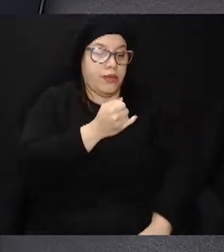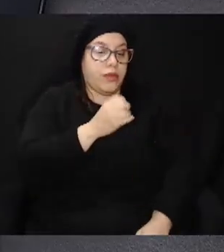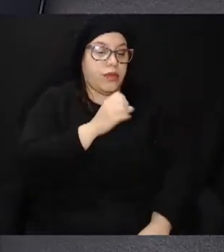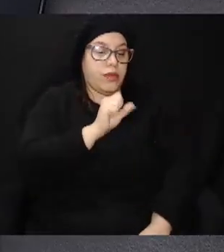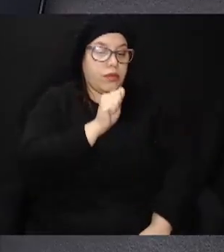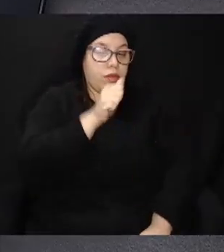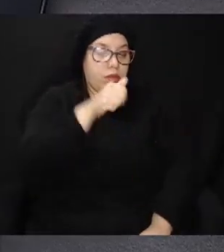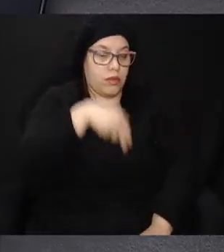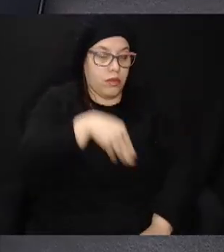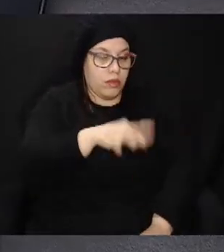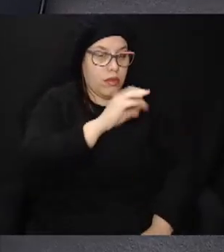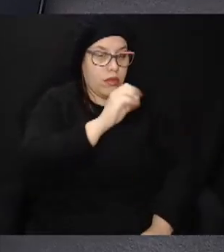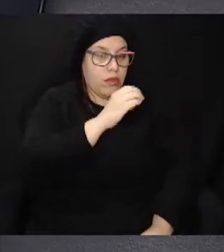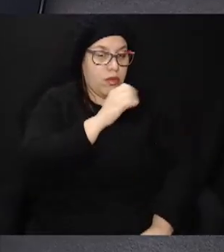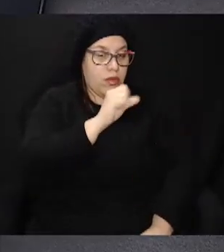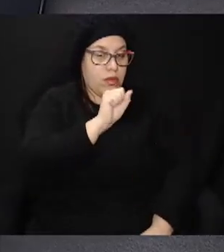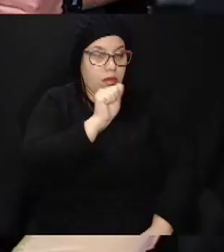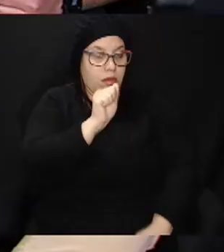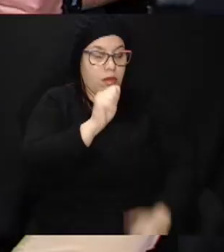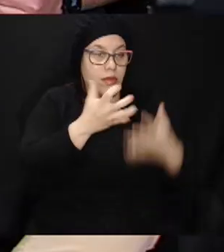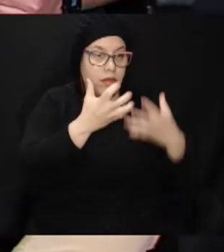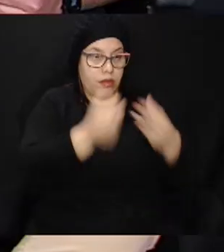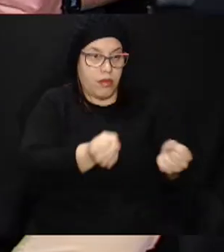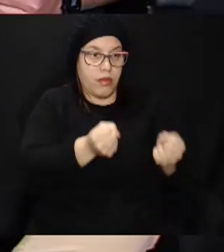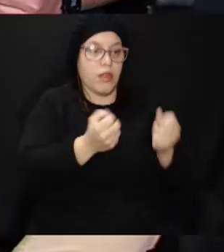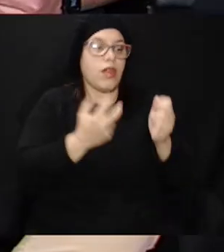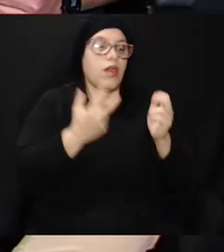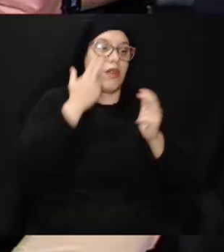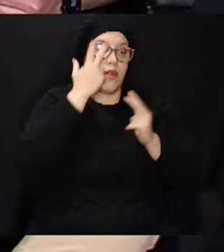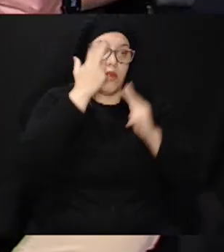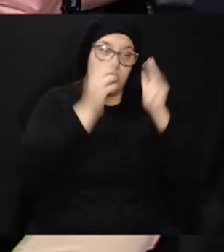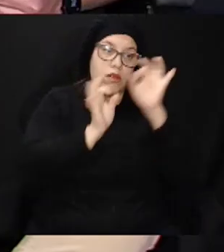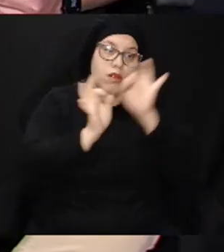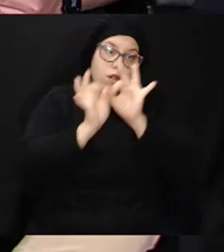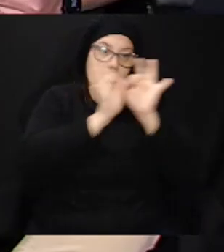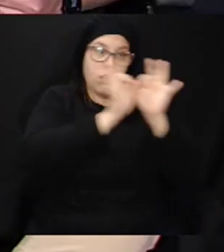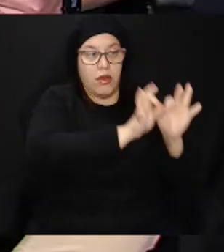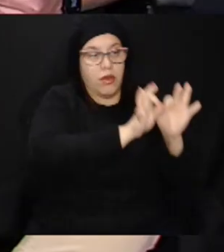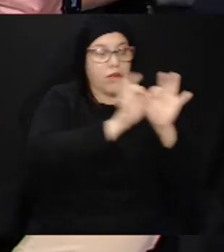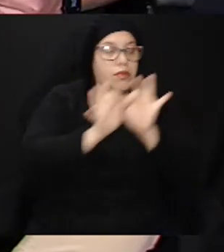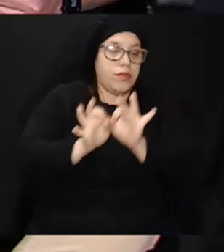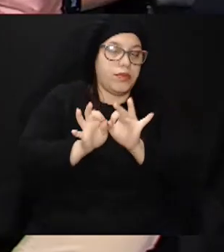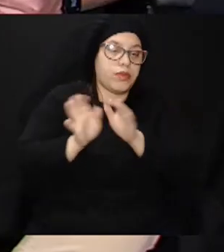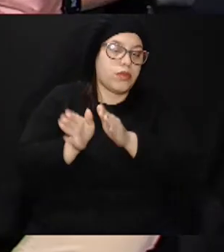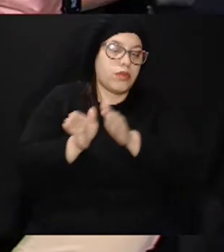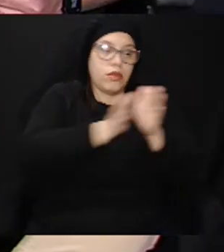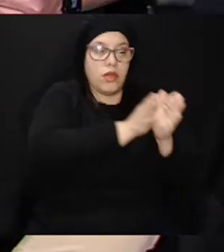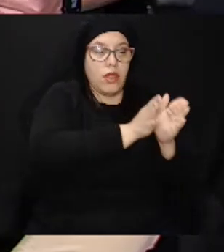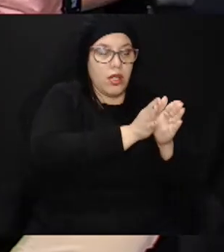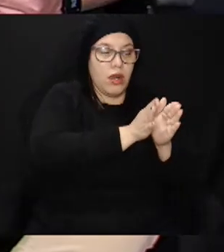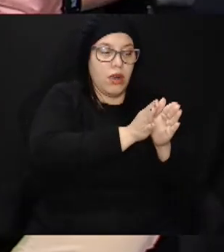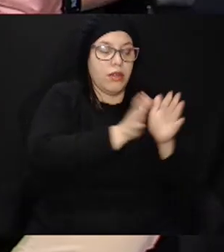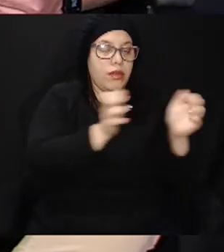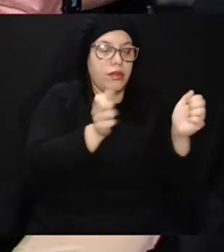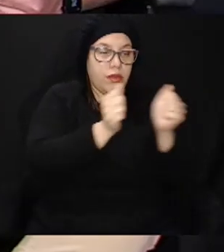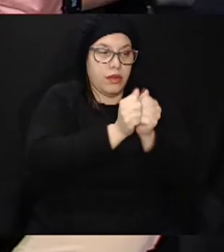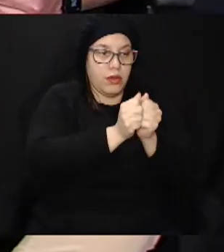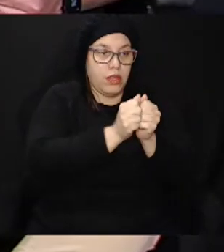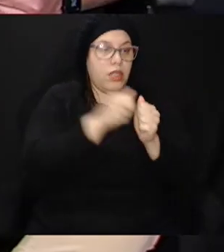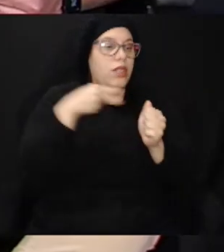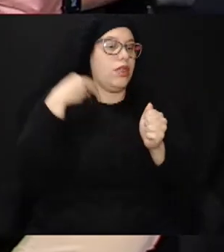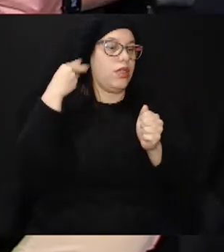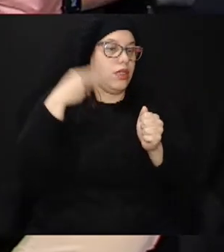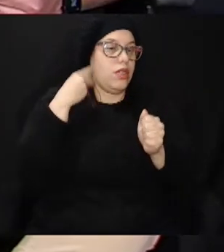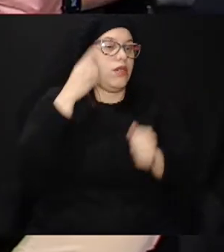absorvesse, fizesse essas cirurgias, organizasse todo esse processo, e nós nos juntamos em vereadores,